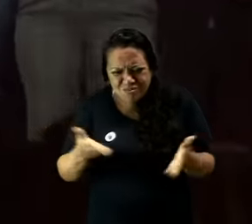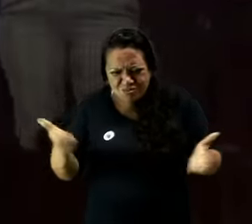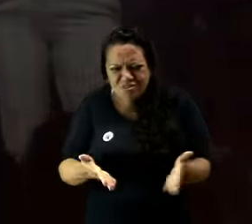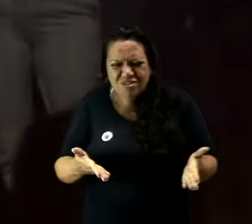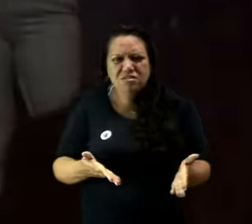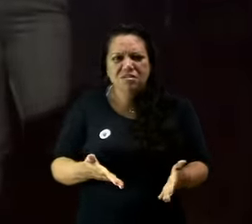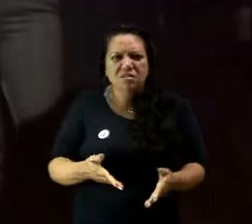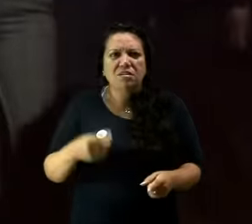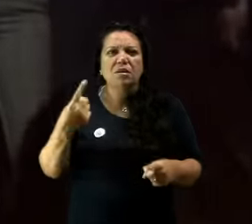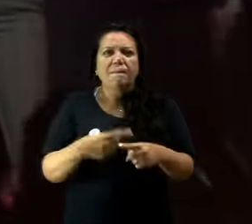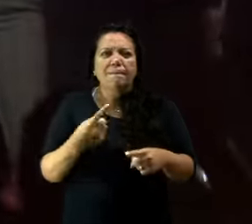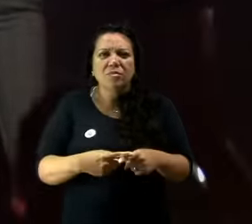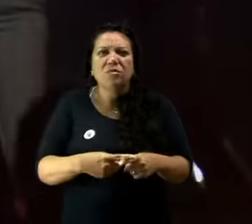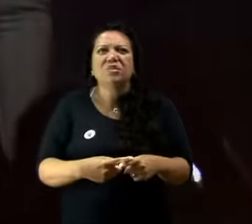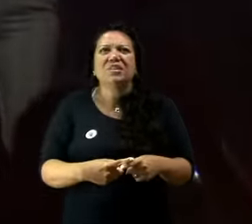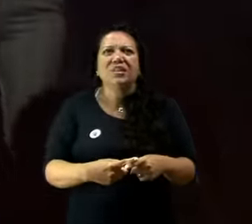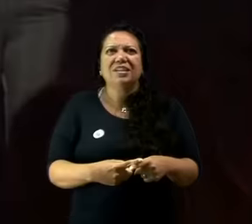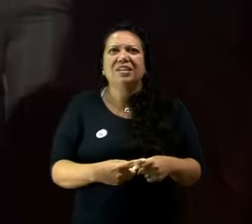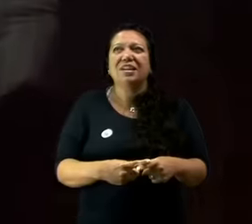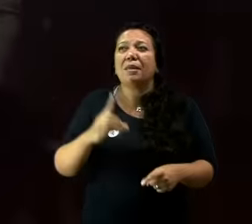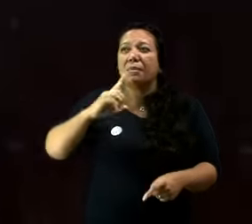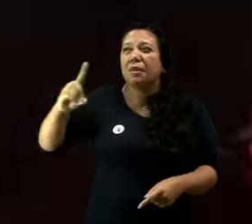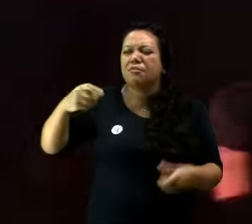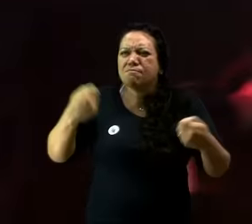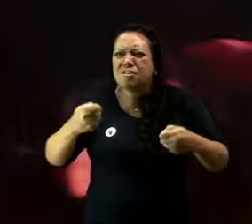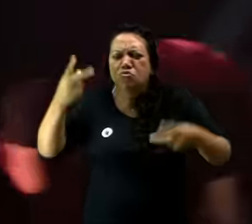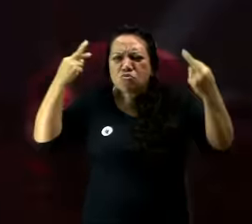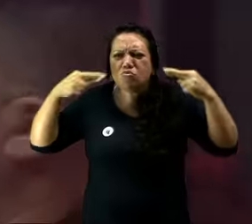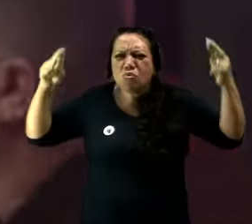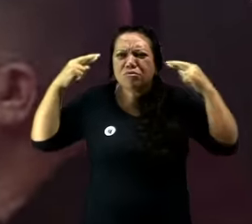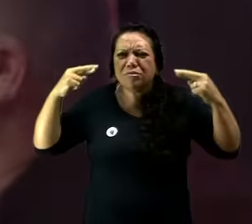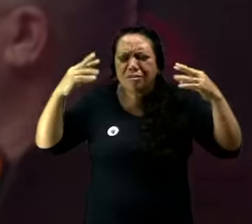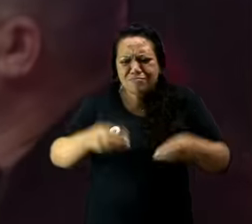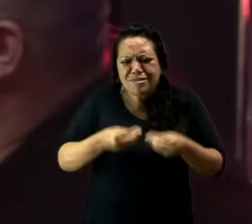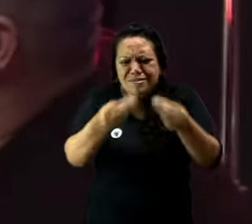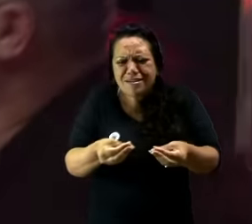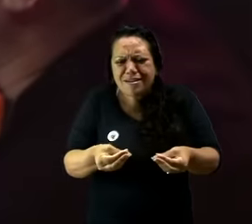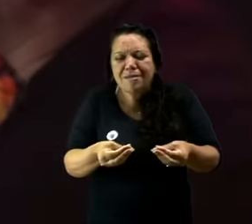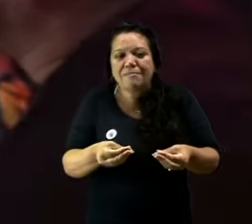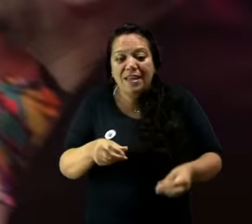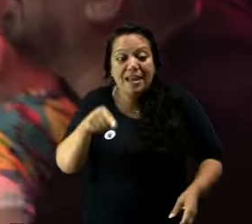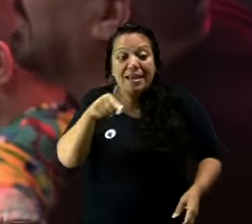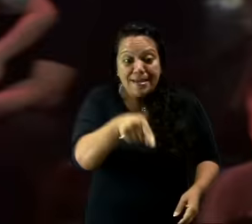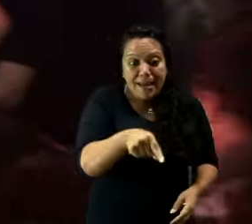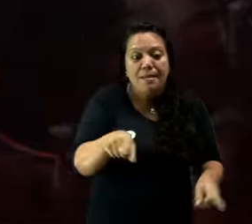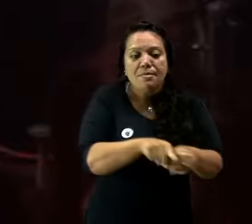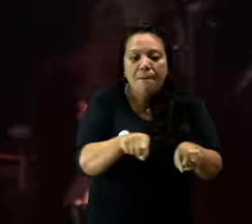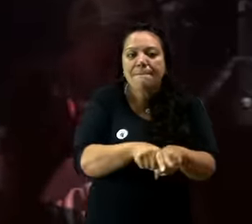renunciar. E ele renunciou. Ele não sabia o que Deus ia fazer hoje.